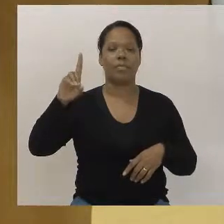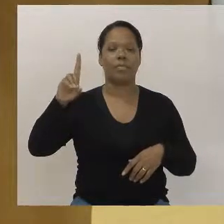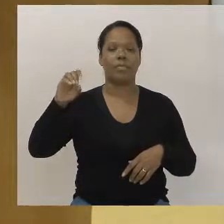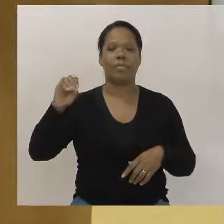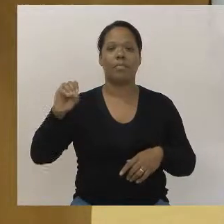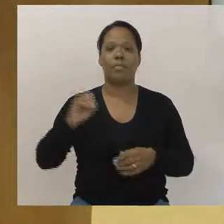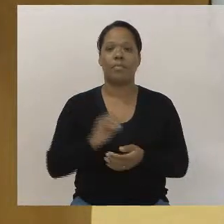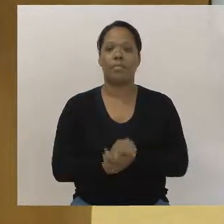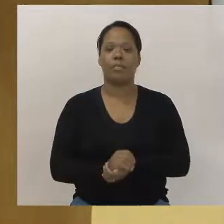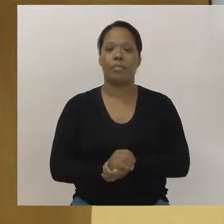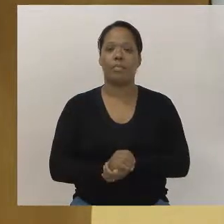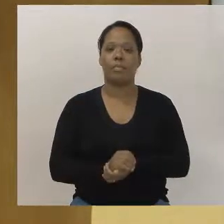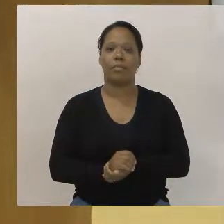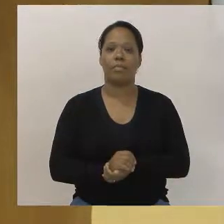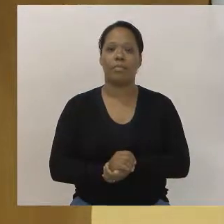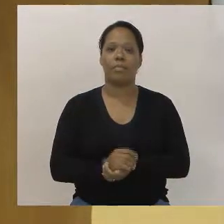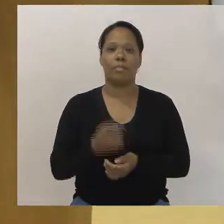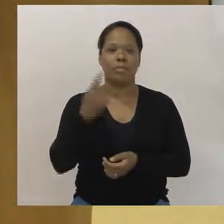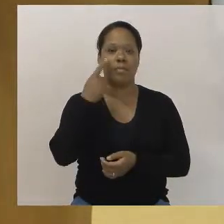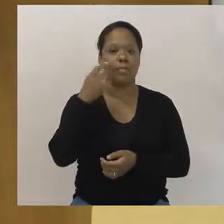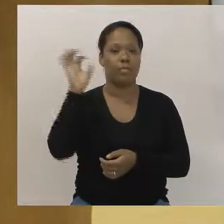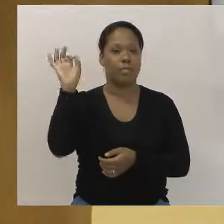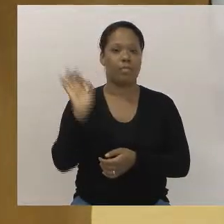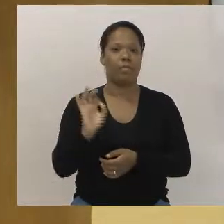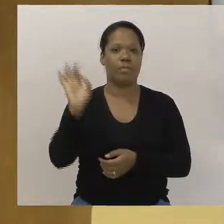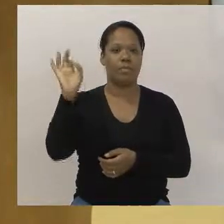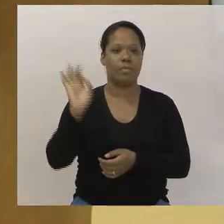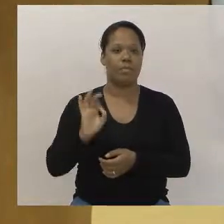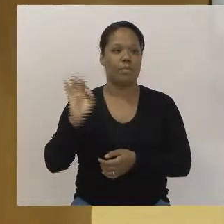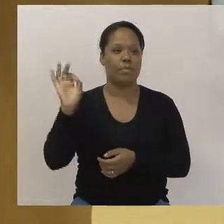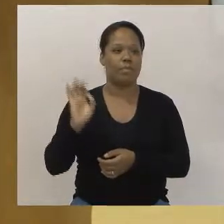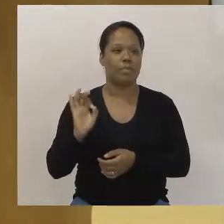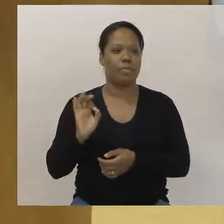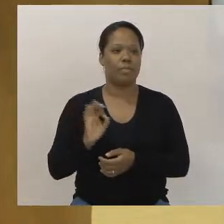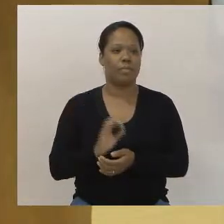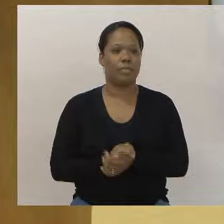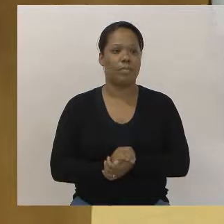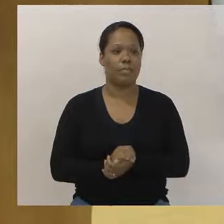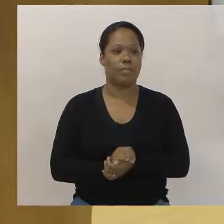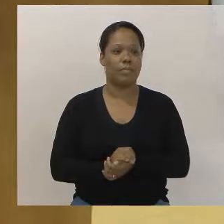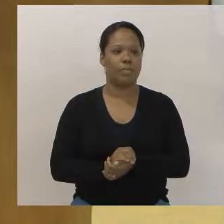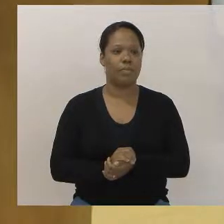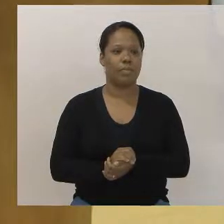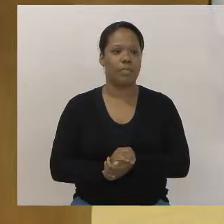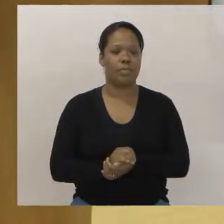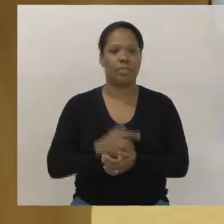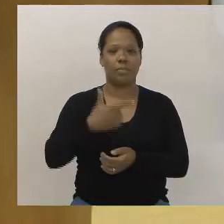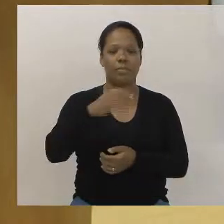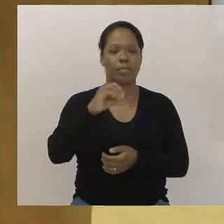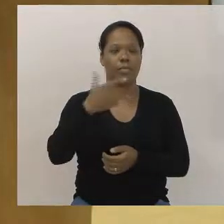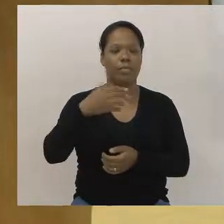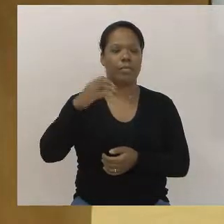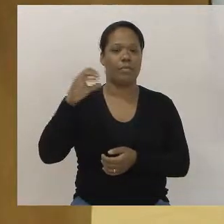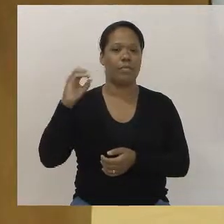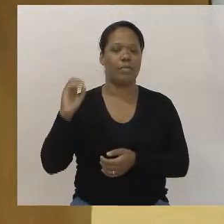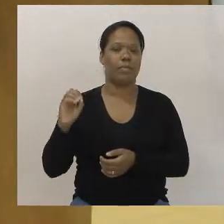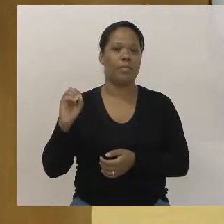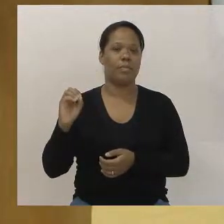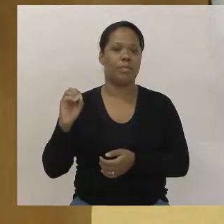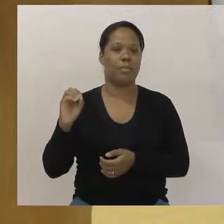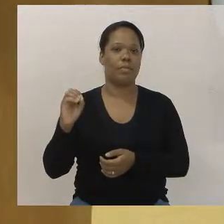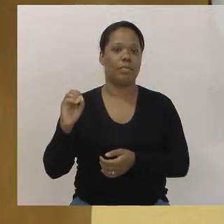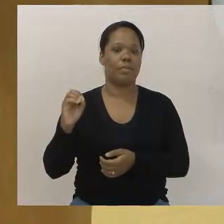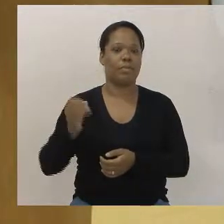a gente viu aqui que a porcentagem do orçamento público pra para 2020 é